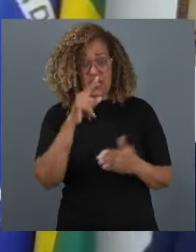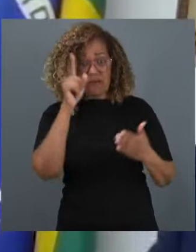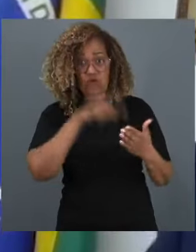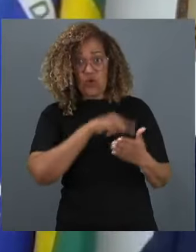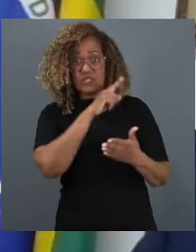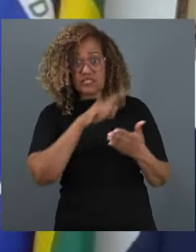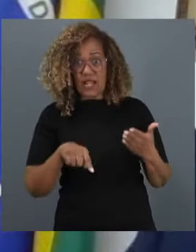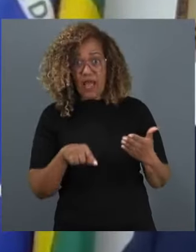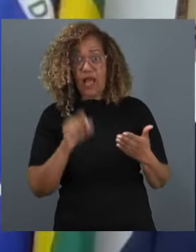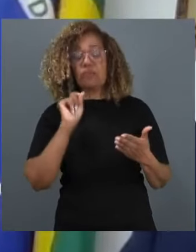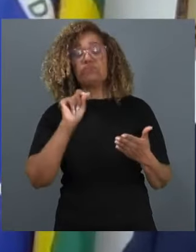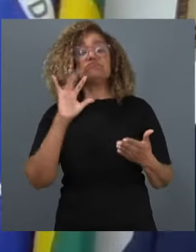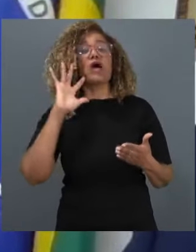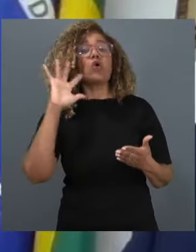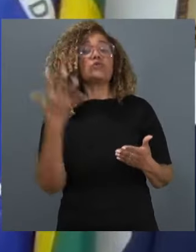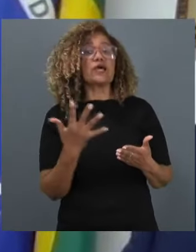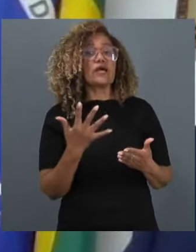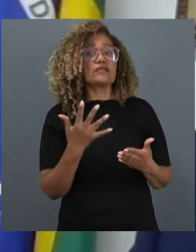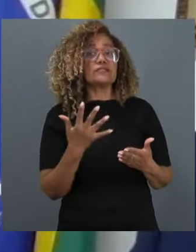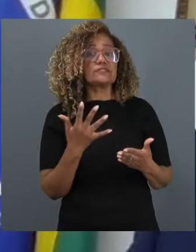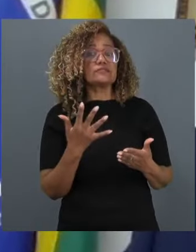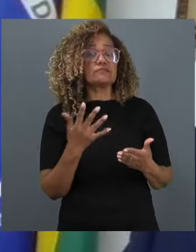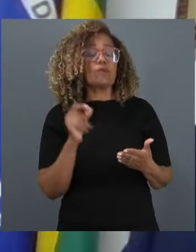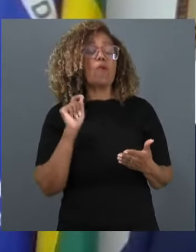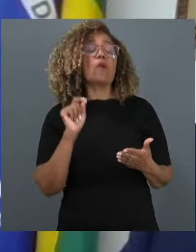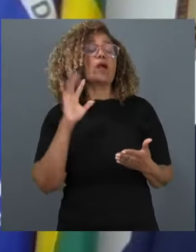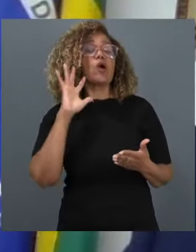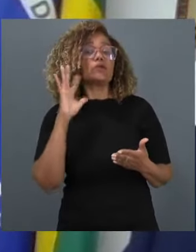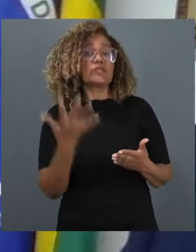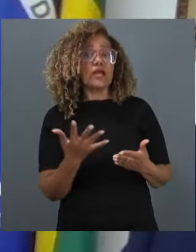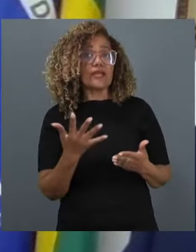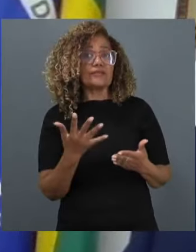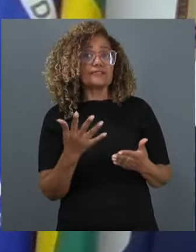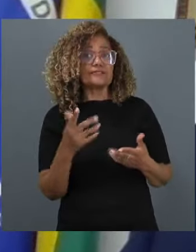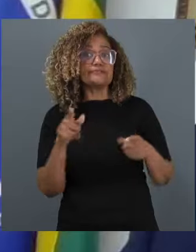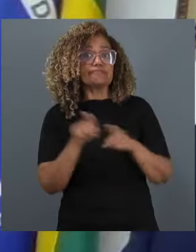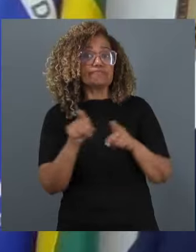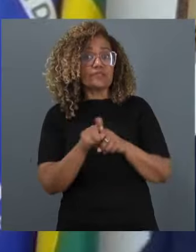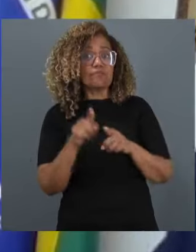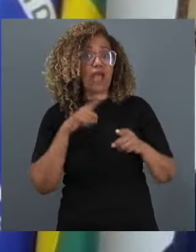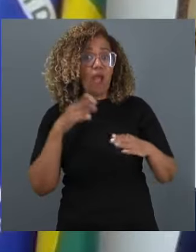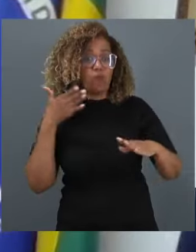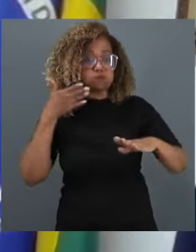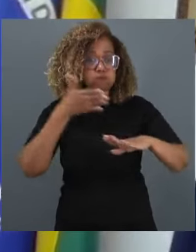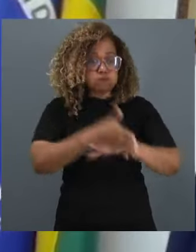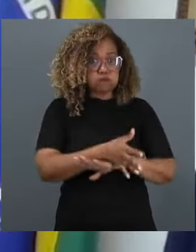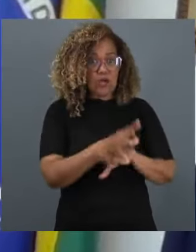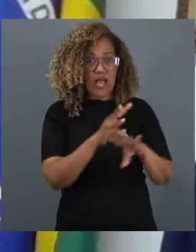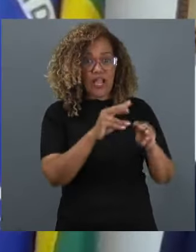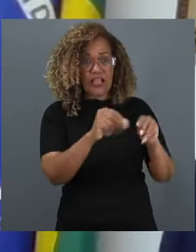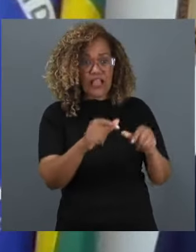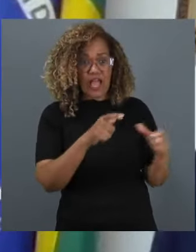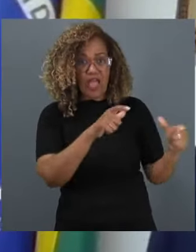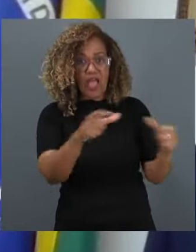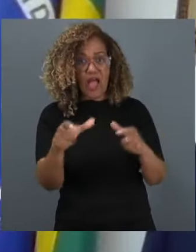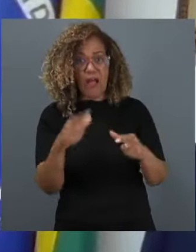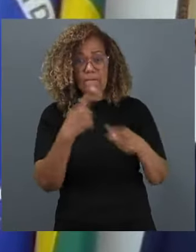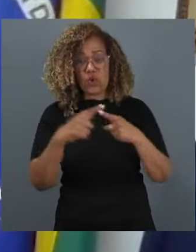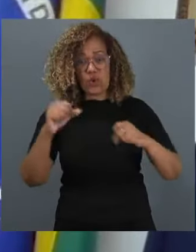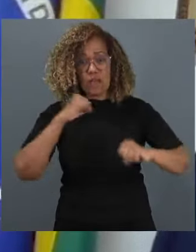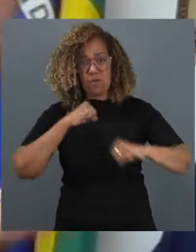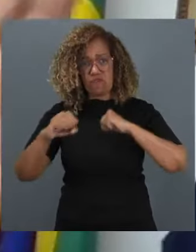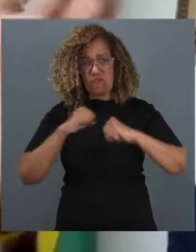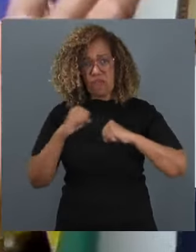acontecer? Pode acontecer o seguinte: invasões de terras, porque o movimento pode dizer, ó,